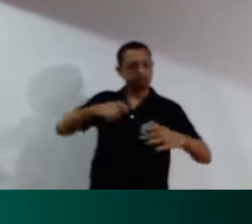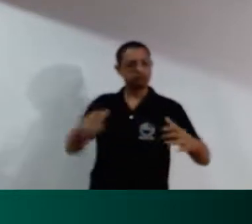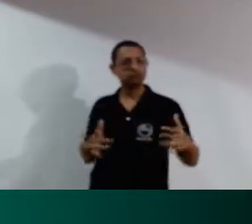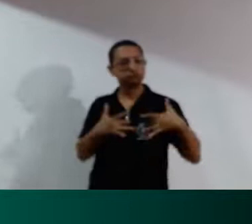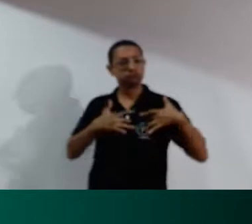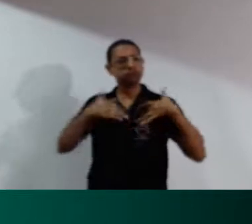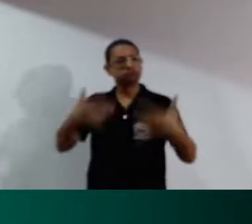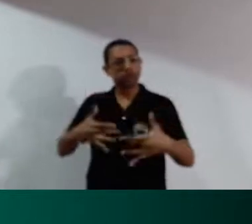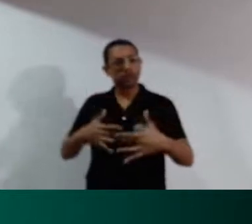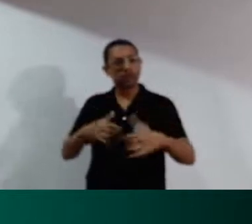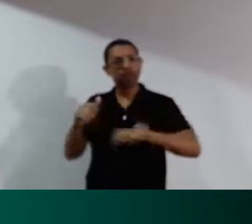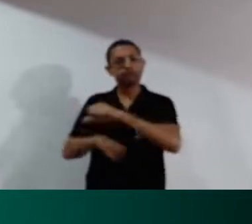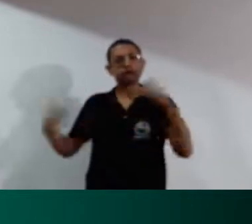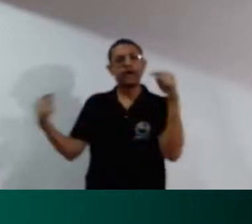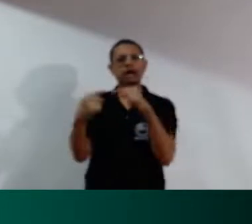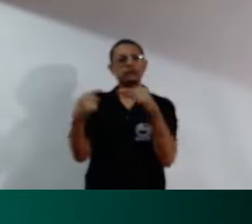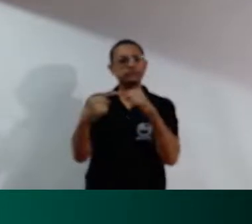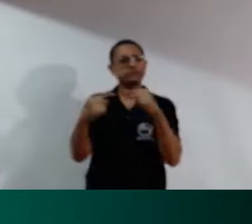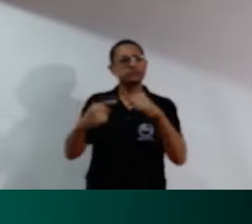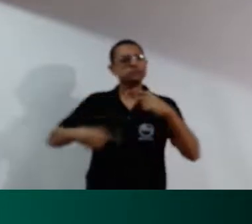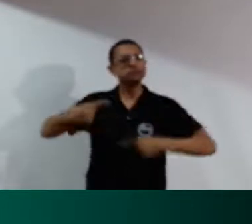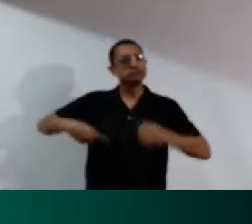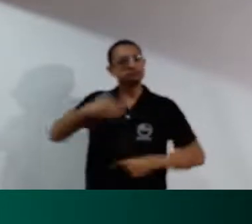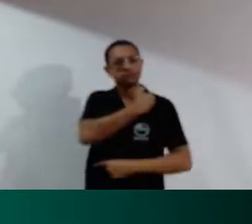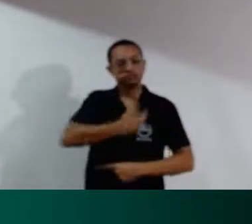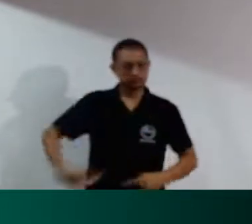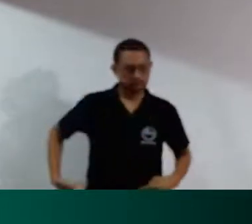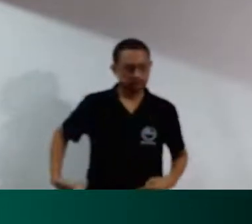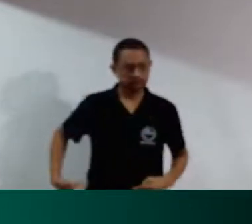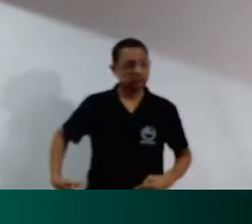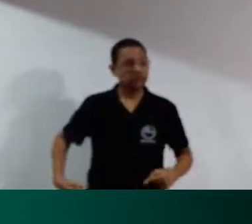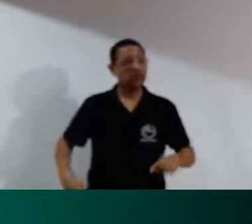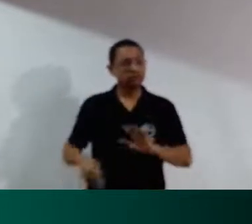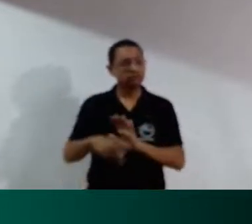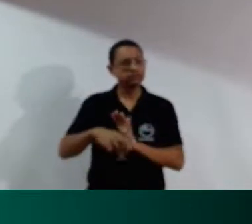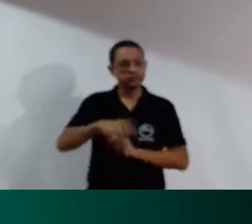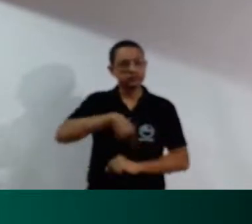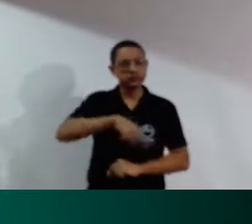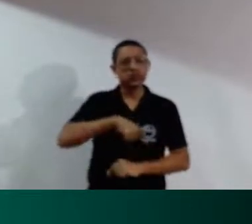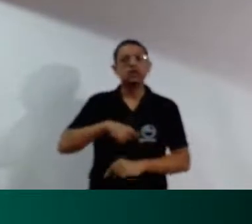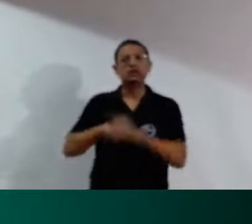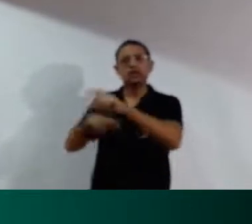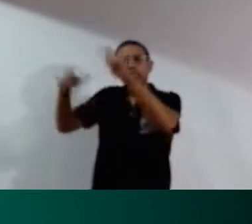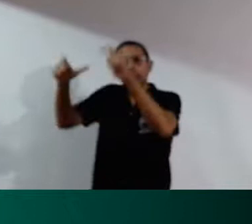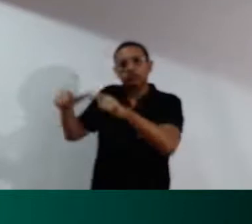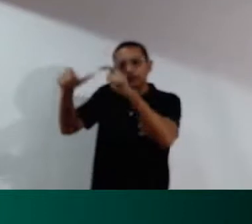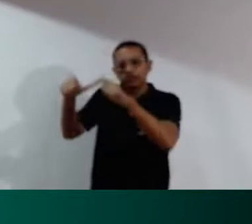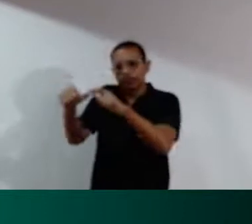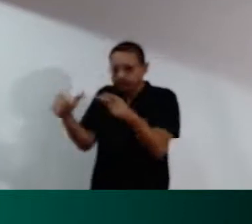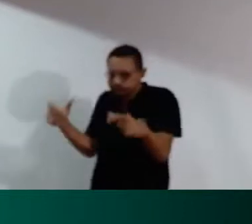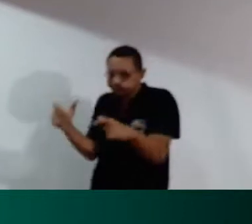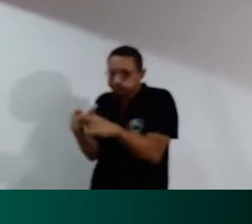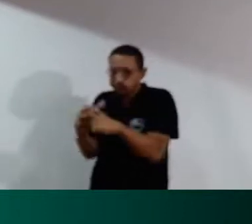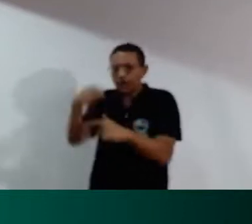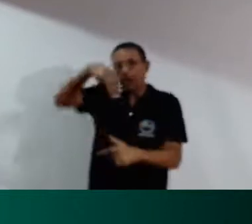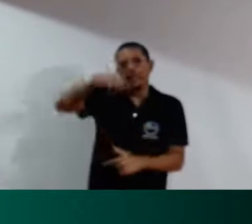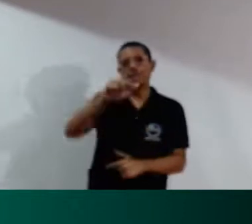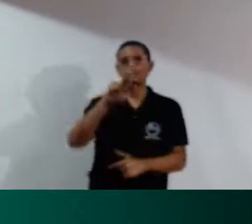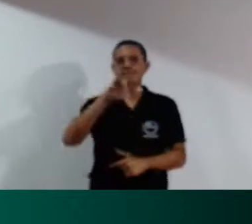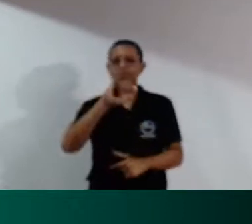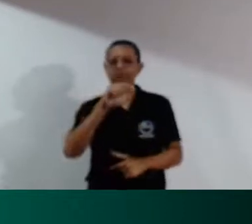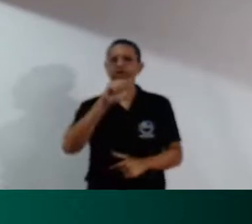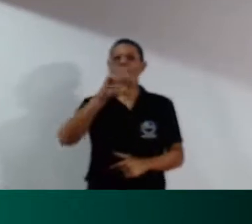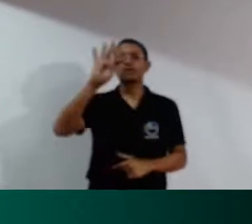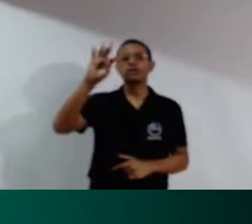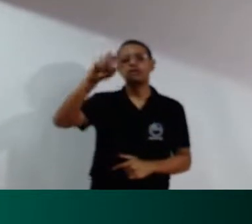A Nossa cozinha tá lá de Fortaleza tá no conjunto Chamado Maria tomázia que é um conjunto pequeno que foi construída 13 anos